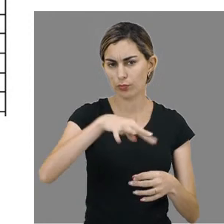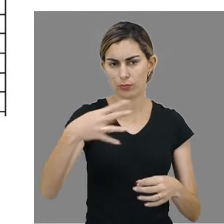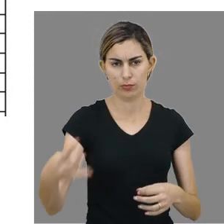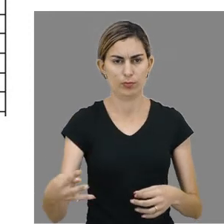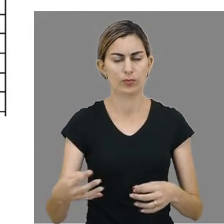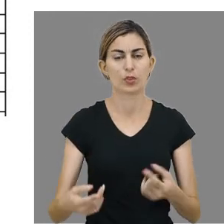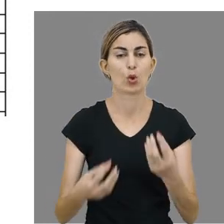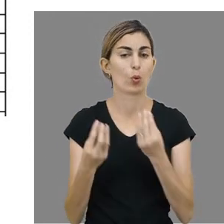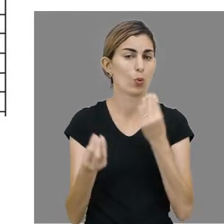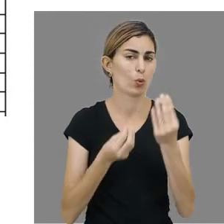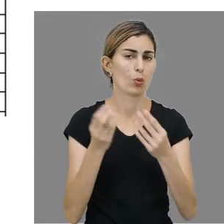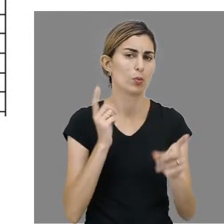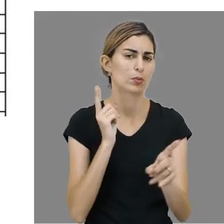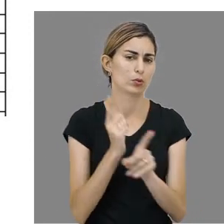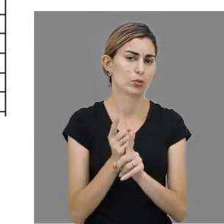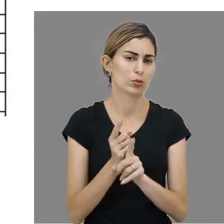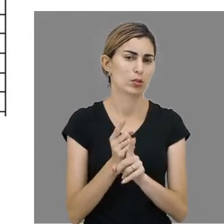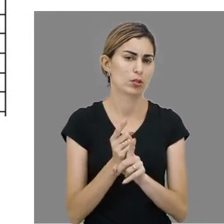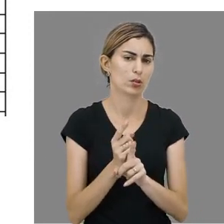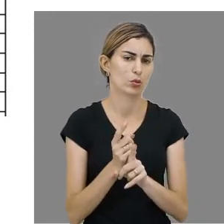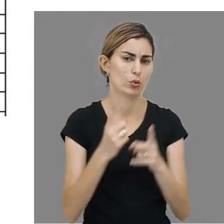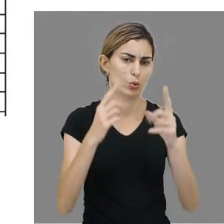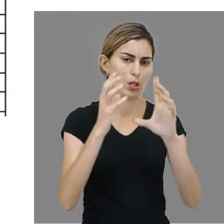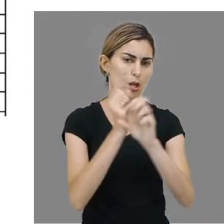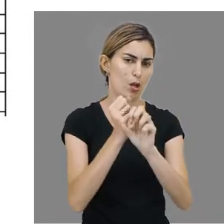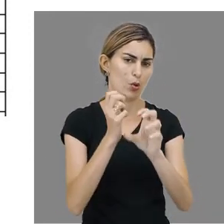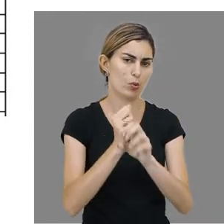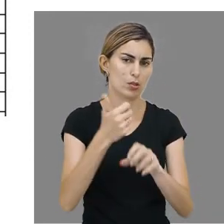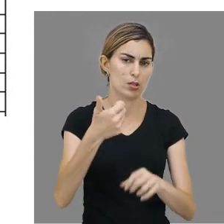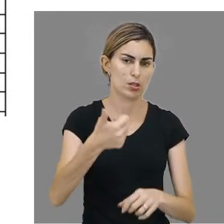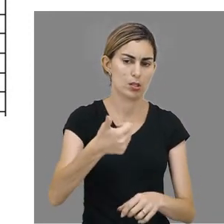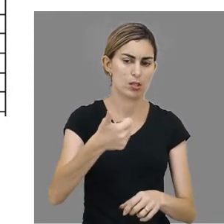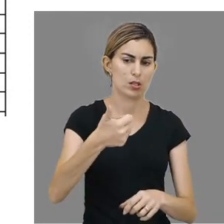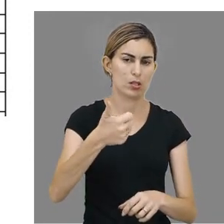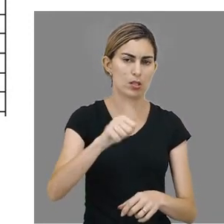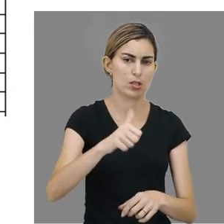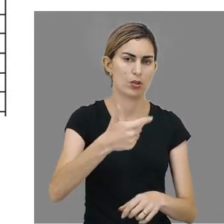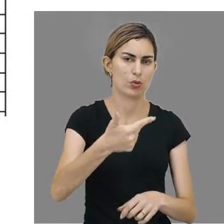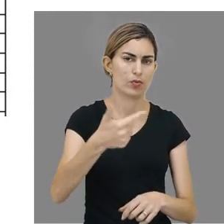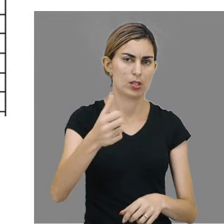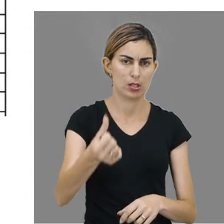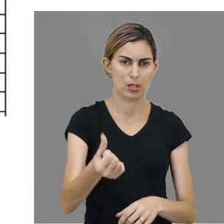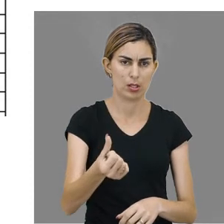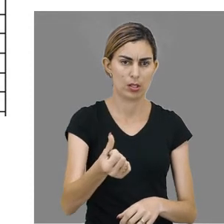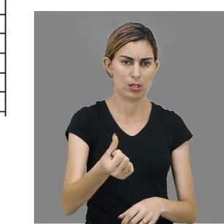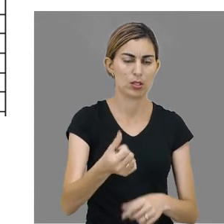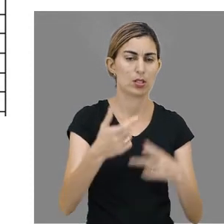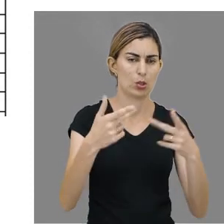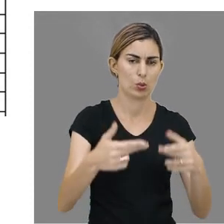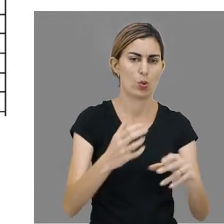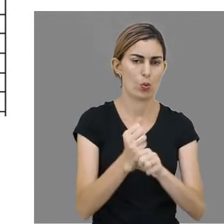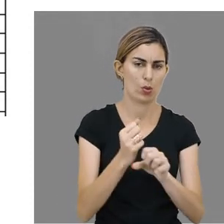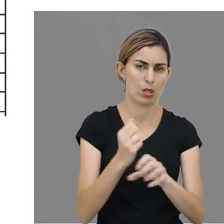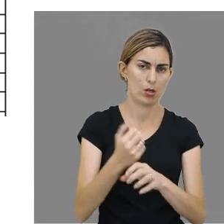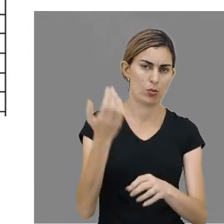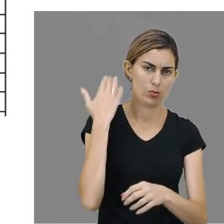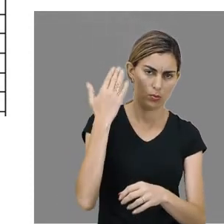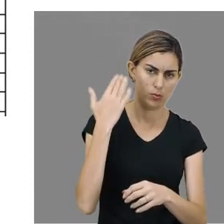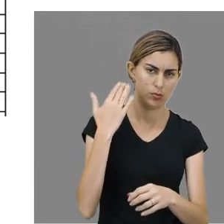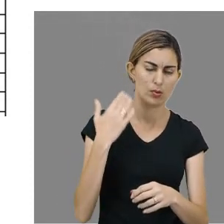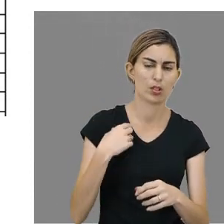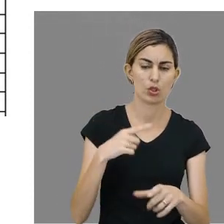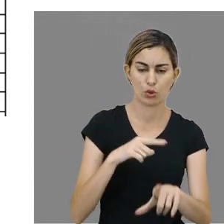para a tabela, como encontramos o valor nos nossos cálculos de 126, da mesma forma do cálculo